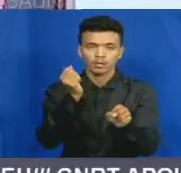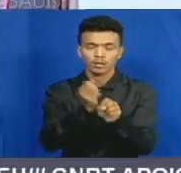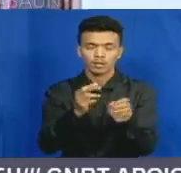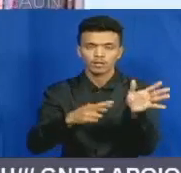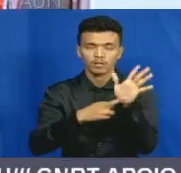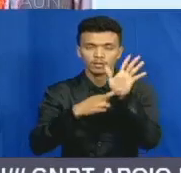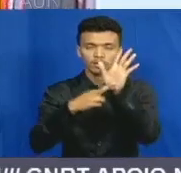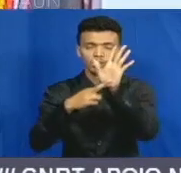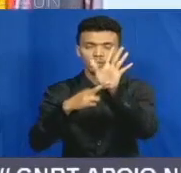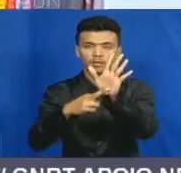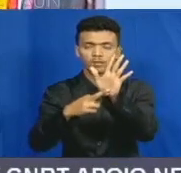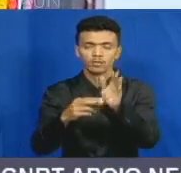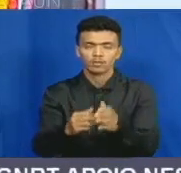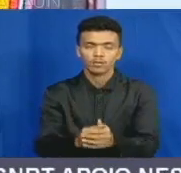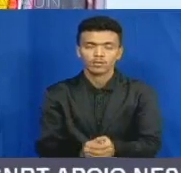relatório